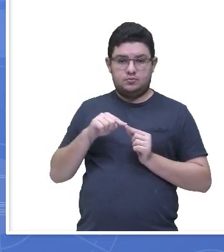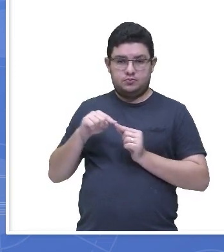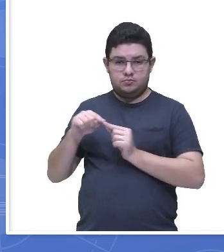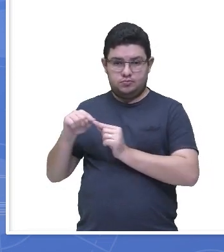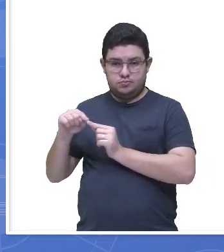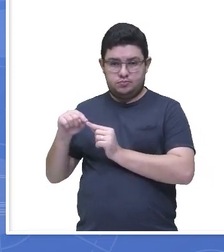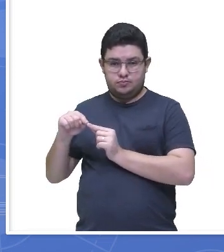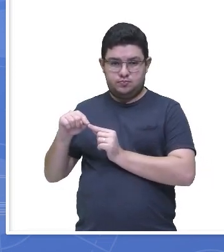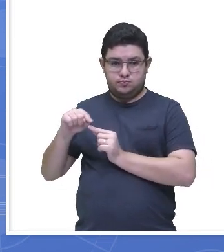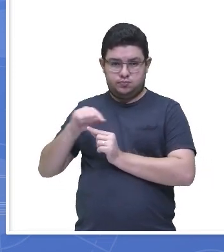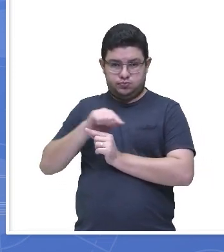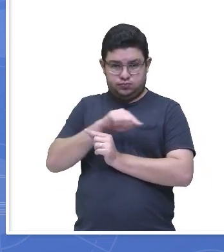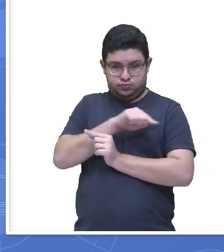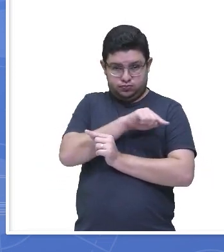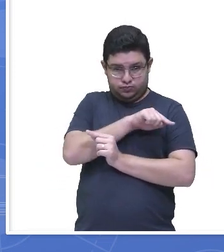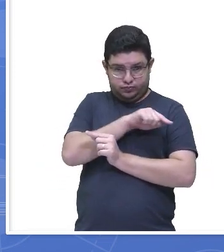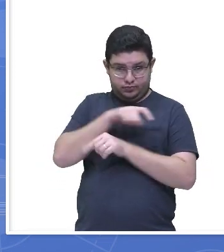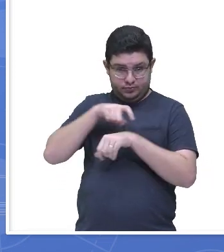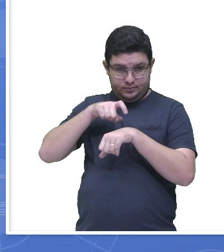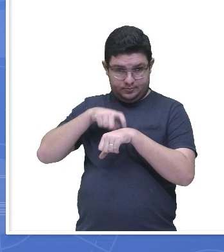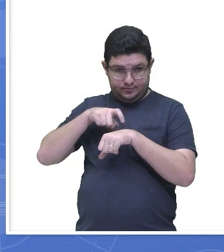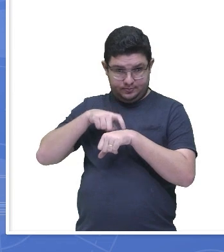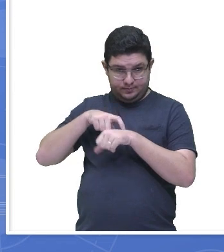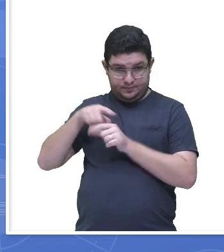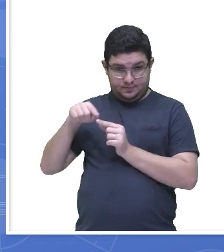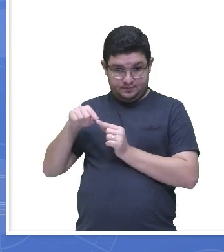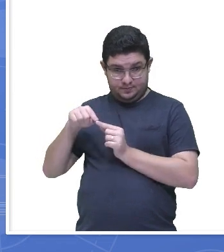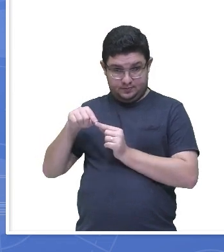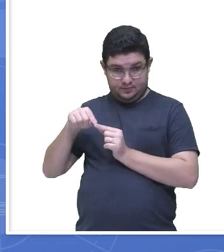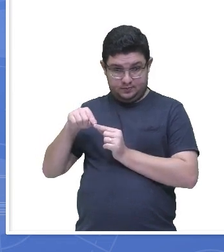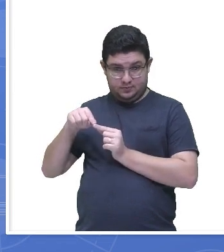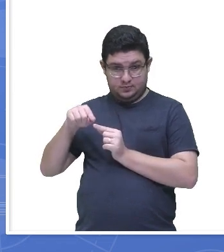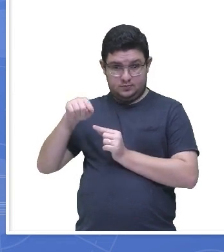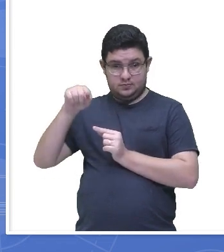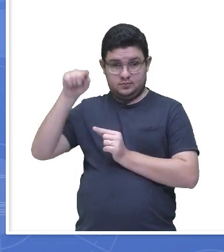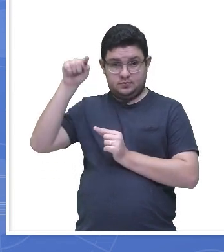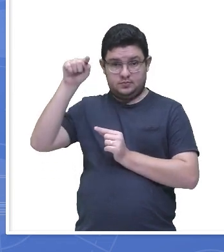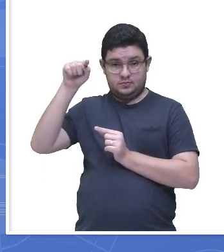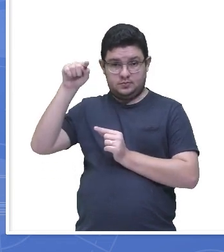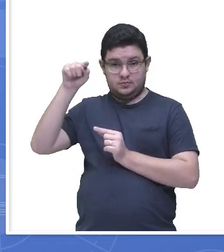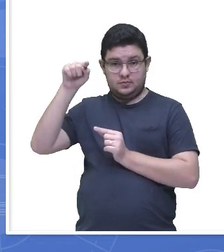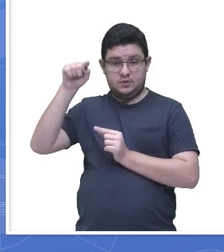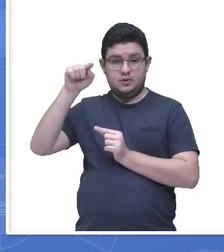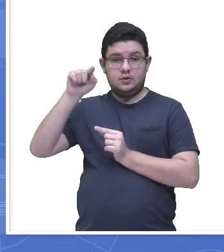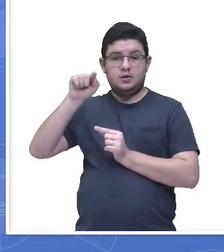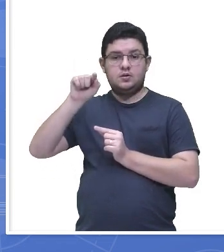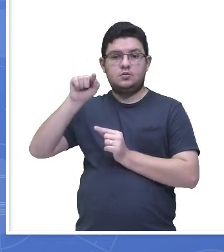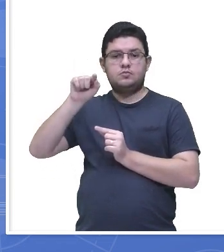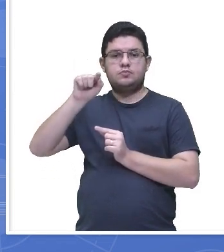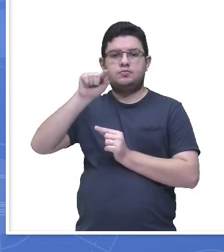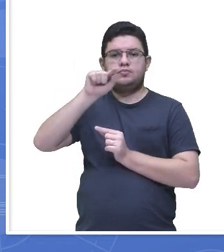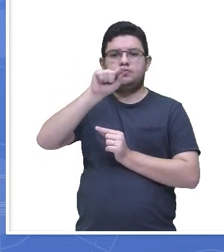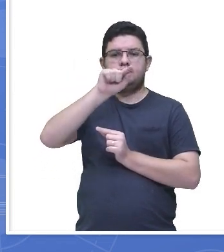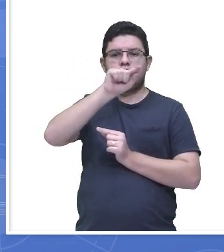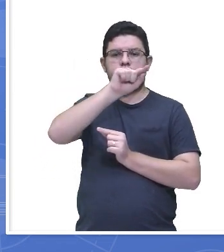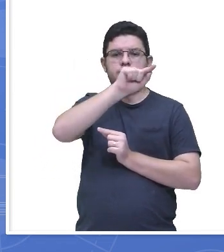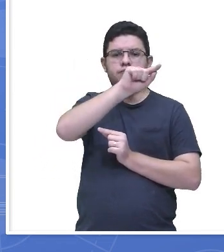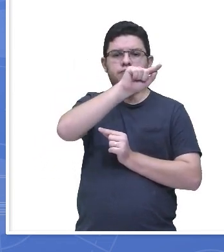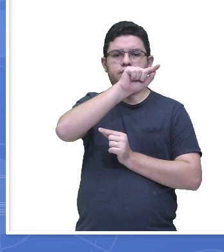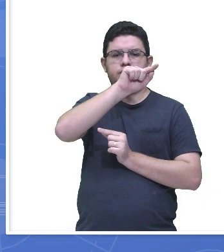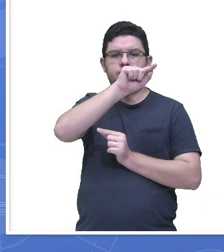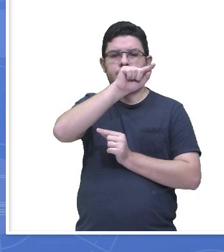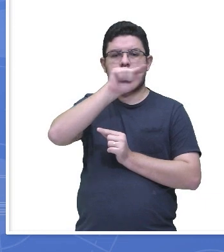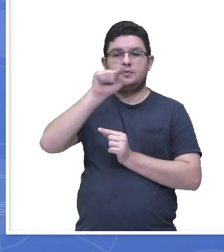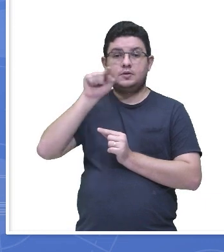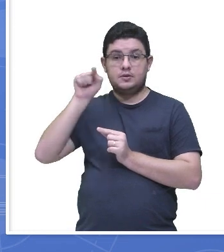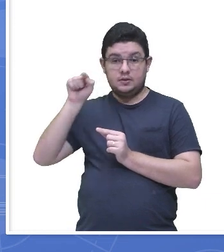a inclinação da reta, é o cálculo da tangente aqui, ó, desse ângulo. Viu, pessoal? E a tangente vai ser ΔS sobre